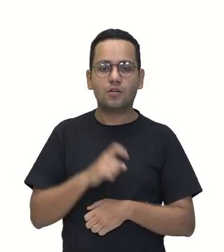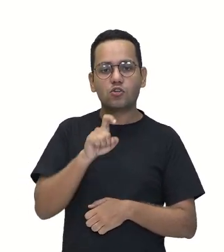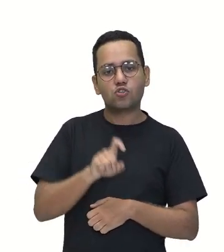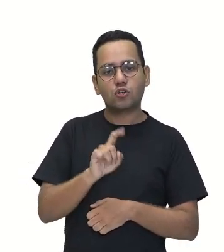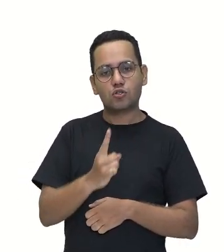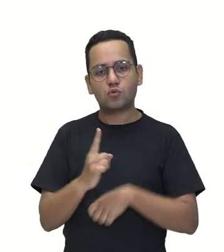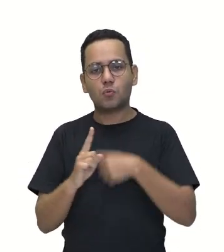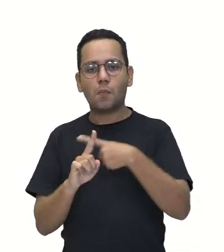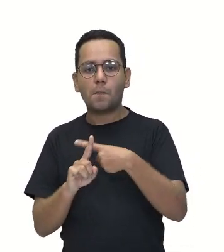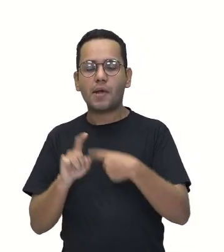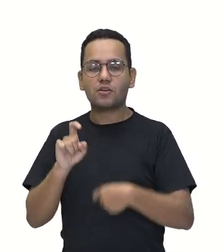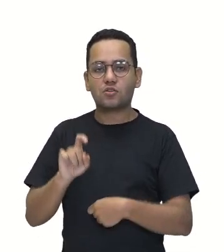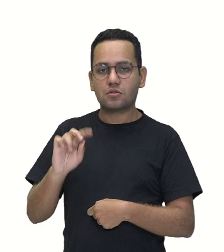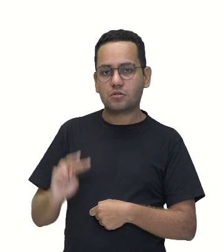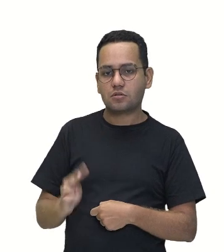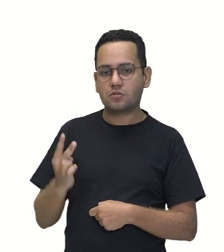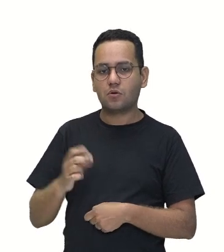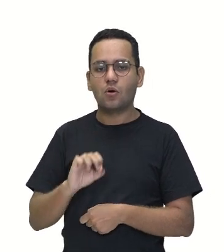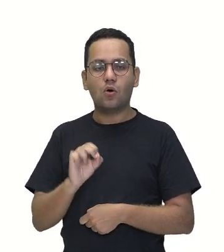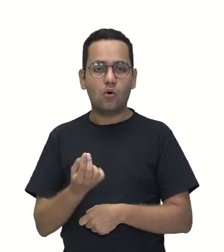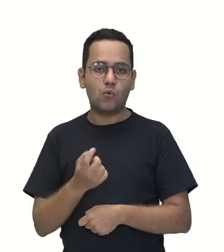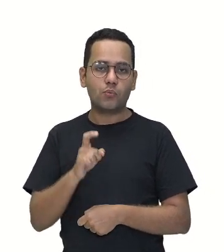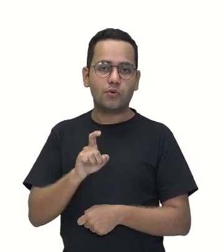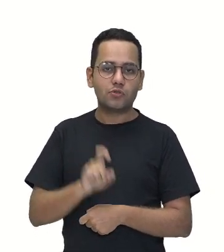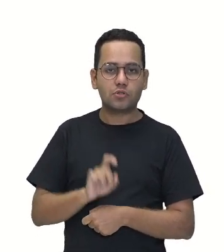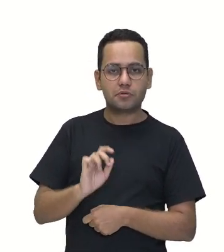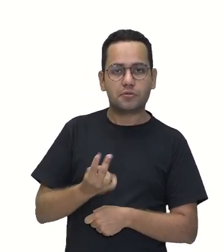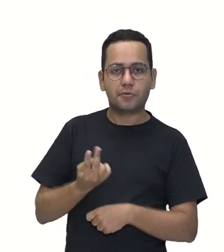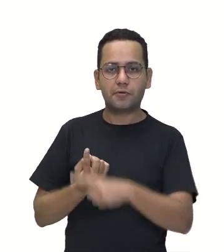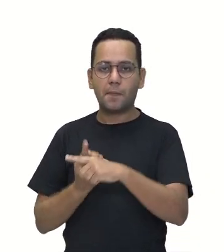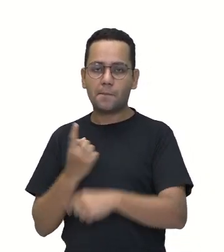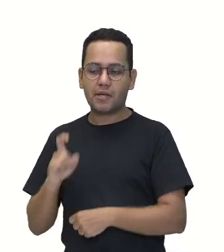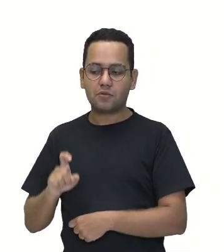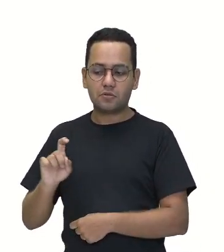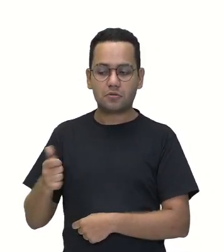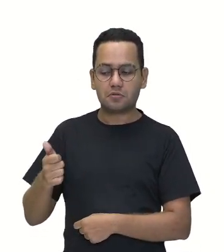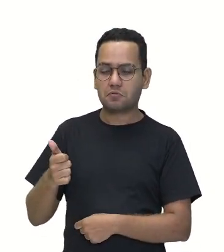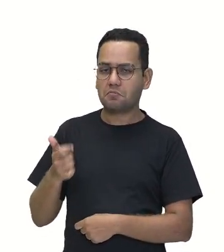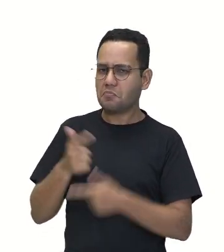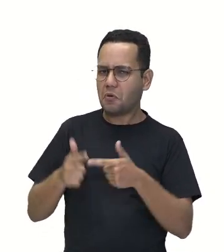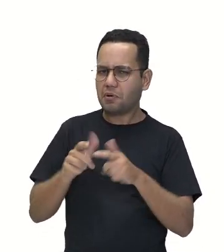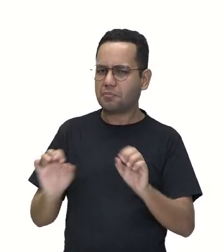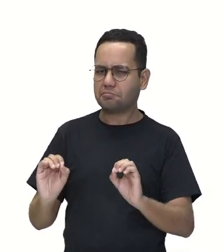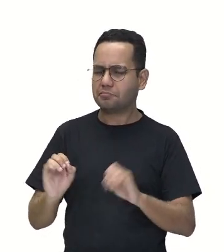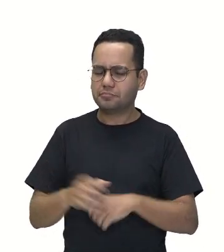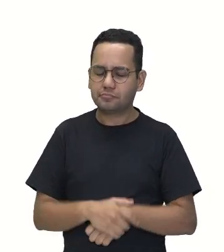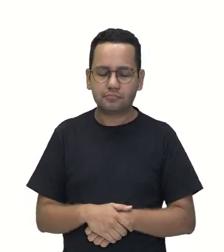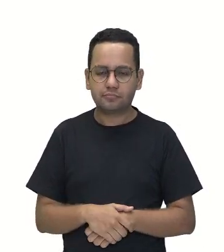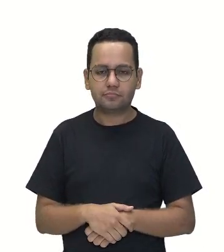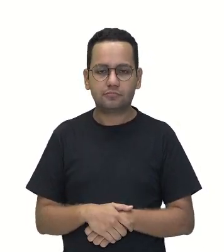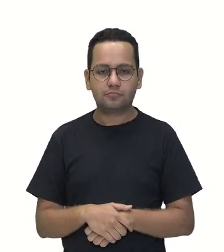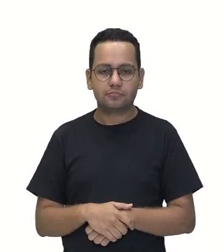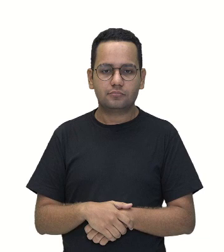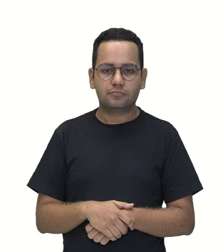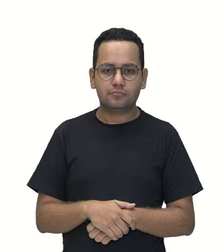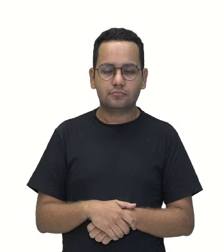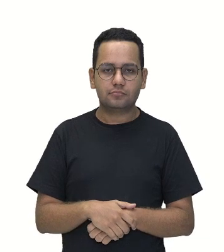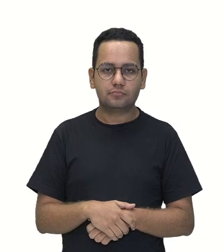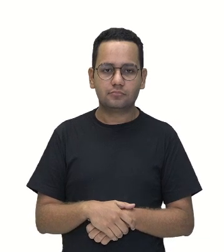X2 ou X2 + X1 não tem problema tá vai dar no mesmo